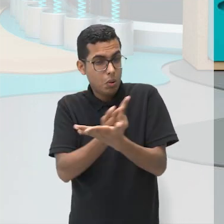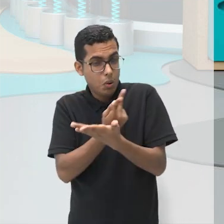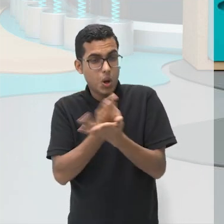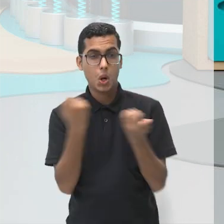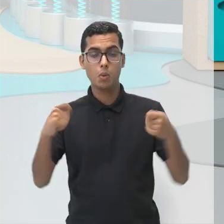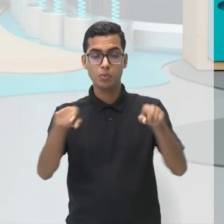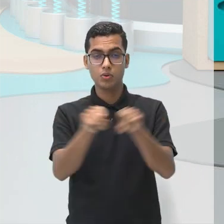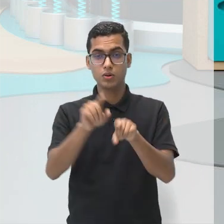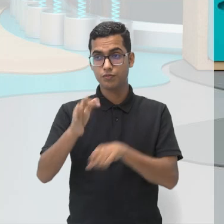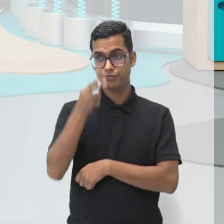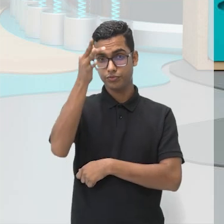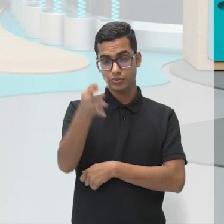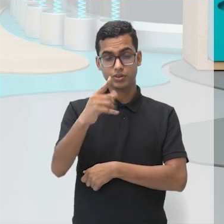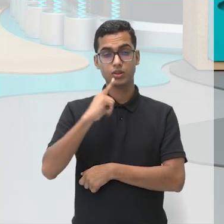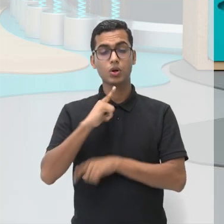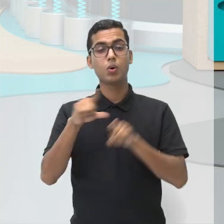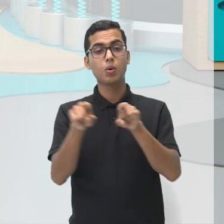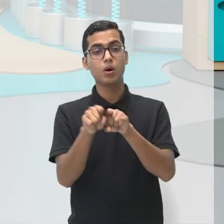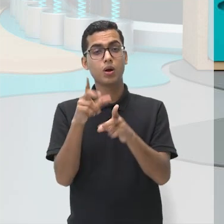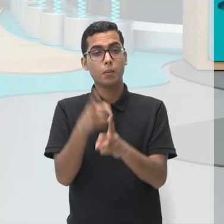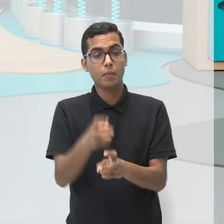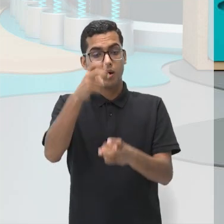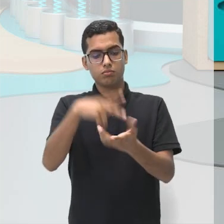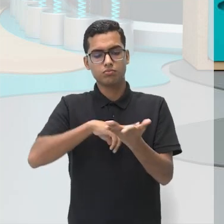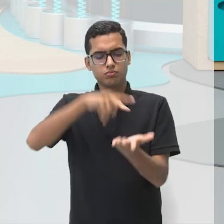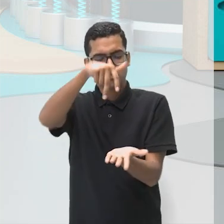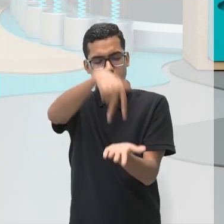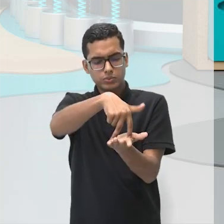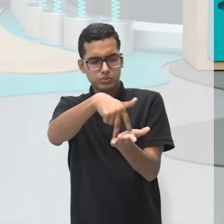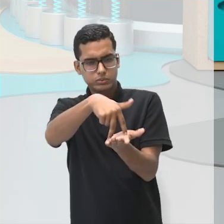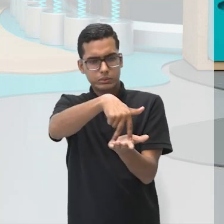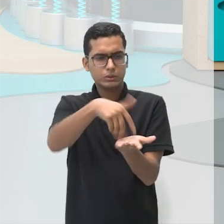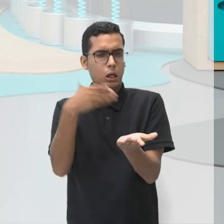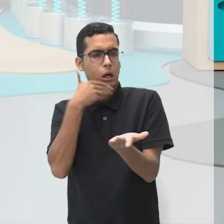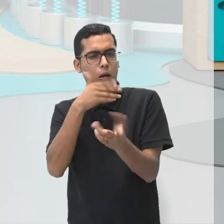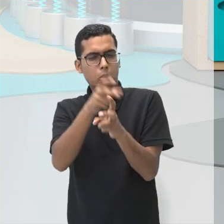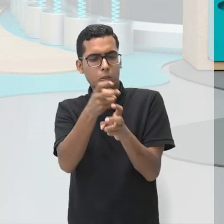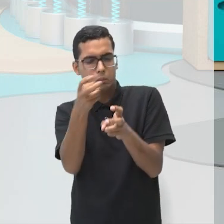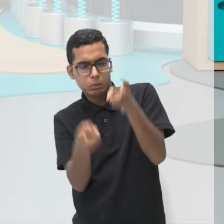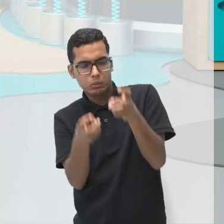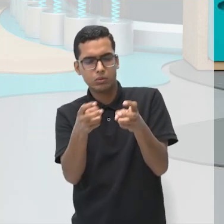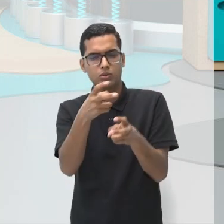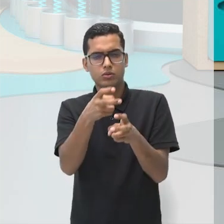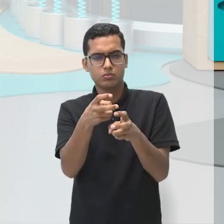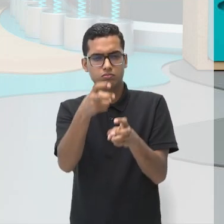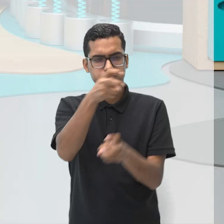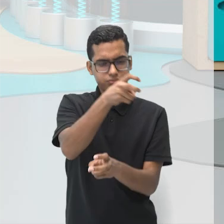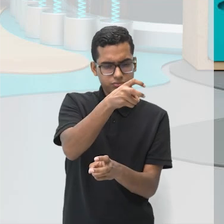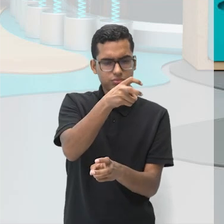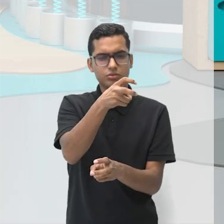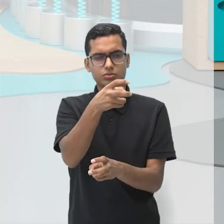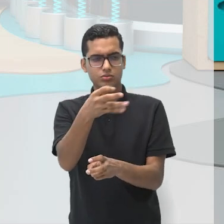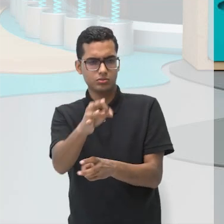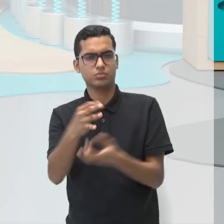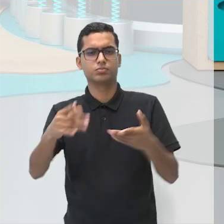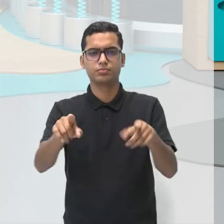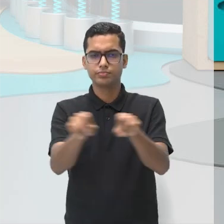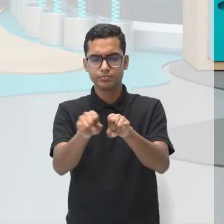desvios posturais, que foi um dos tópicos que nós exploramos nessa aula. Para a gente relembrar o conceito, olha só,